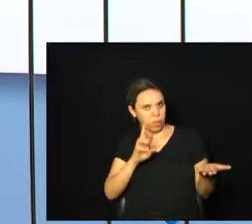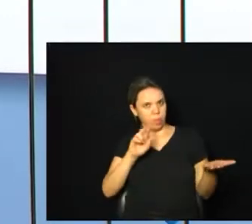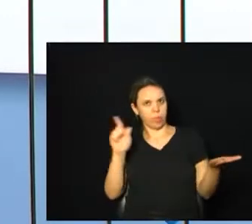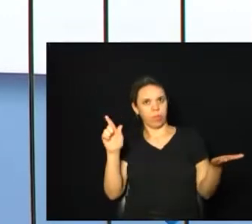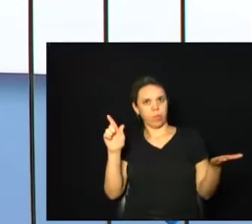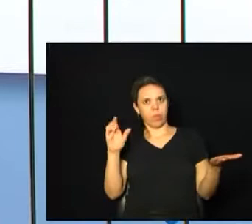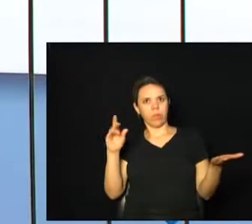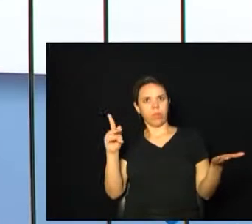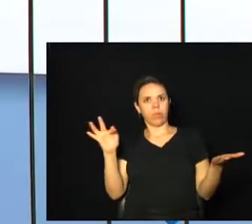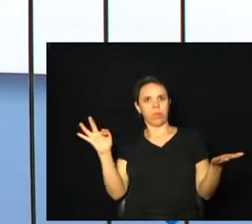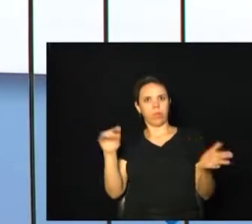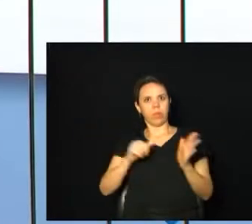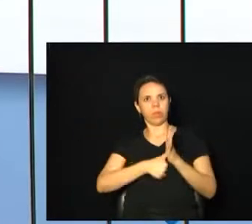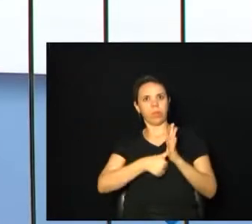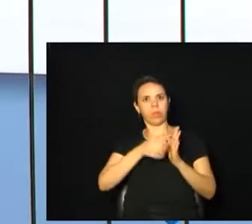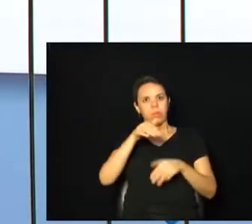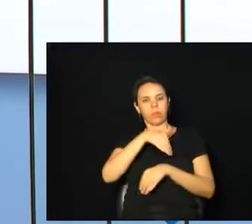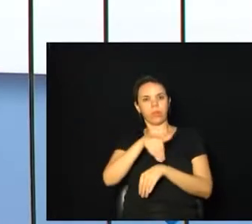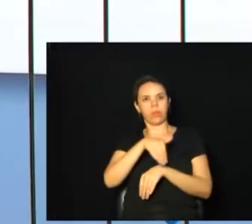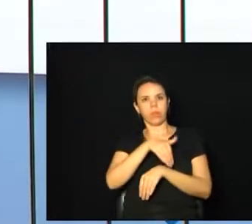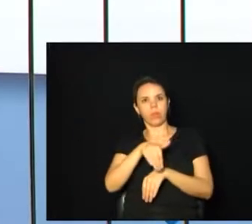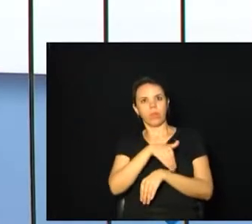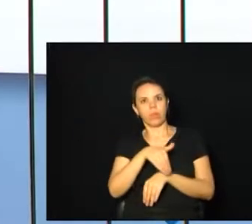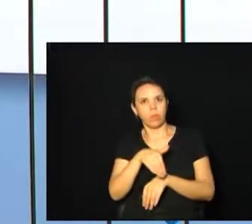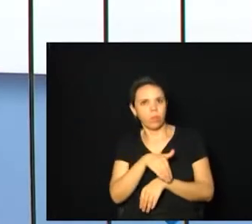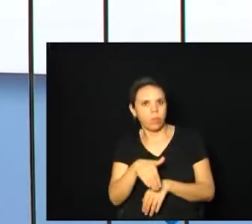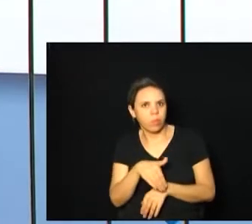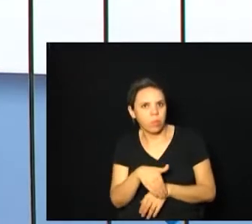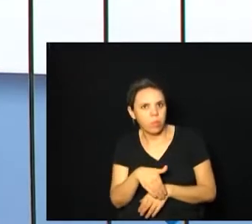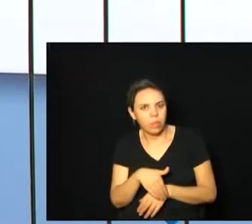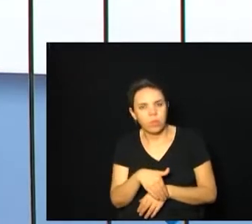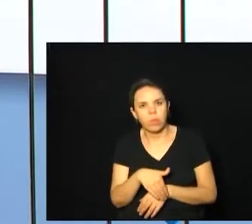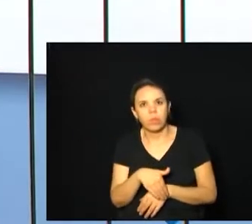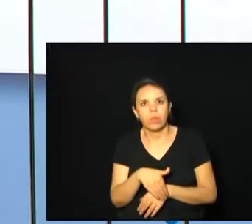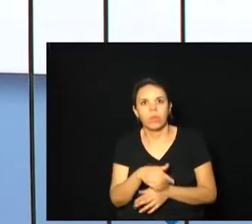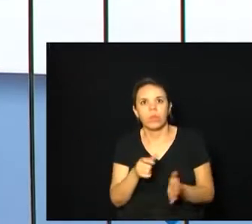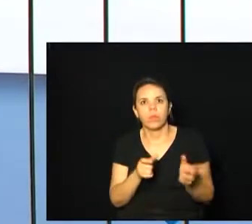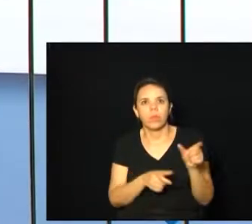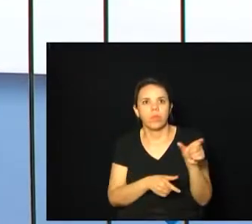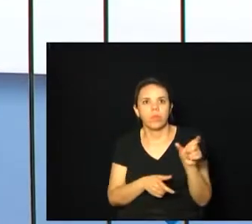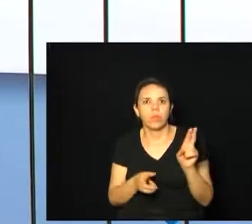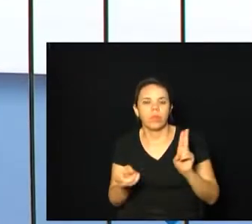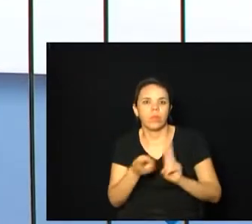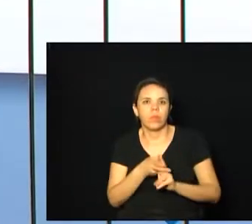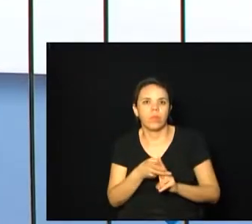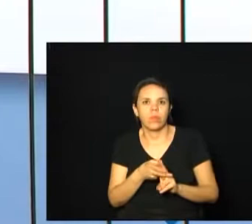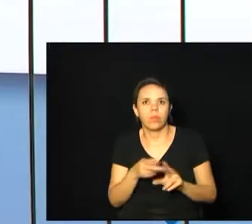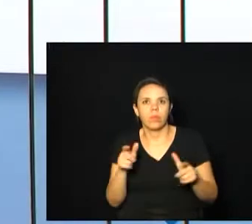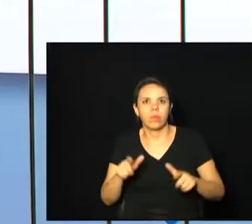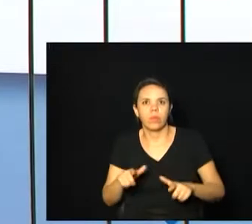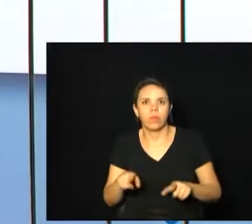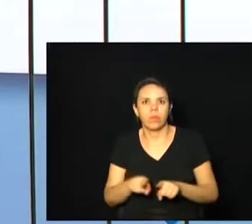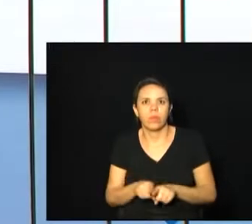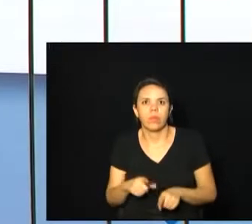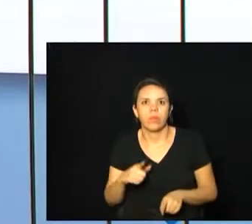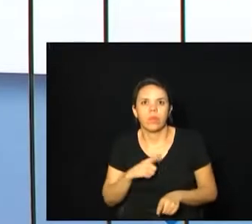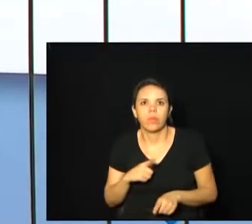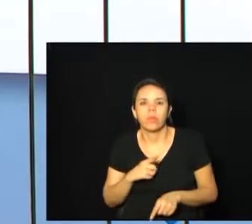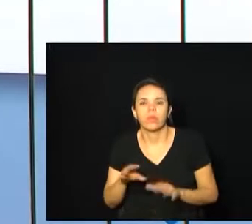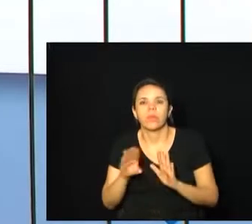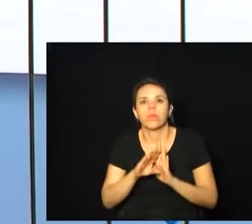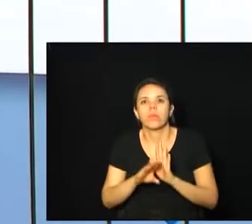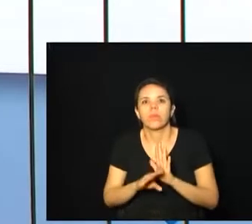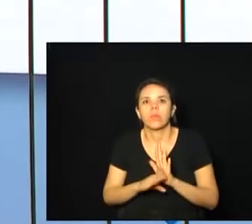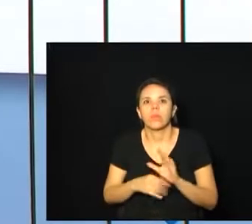RG, CPF, comprovante de residência e também a carteirinha do SUS. Ali no local a gente tem ainda uma